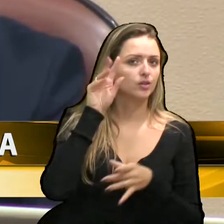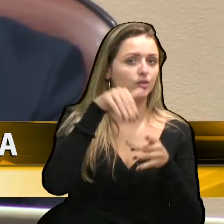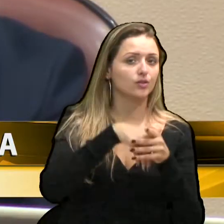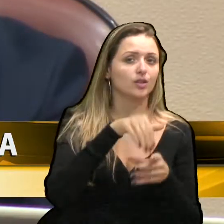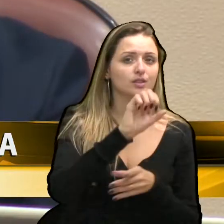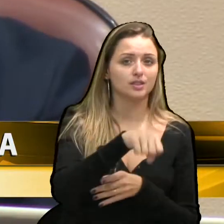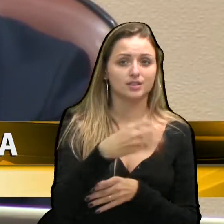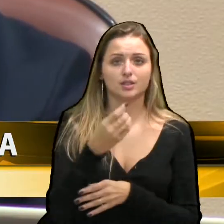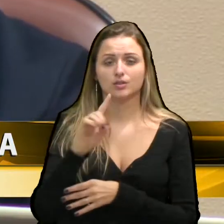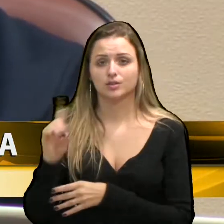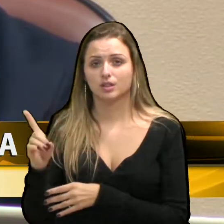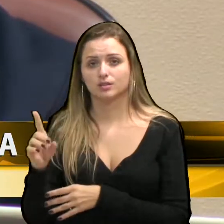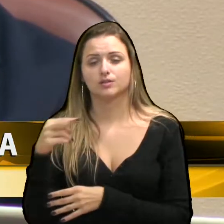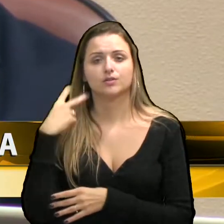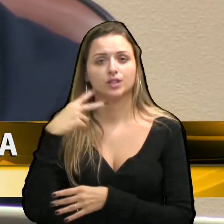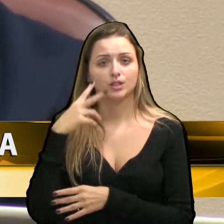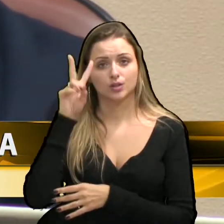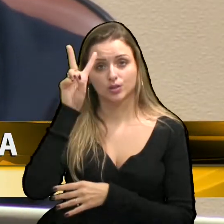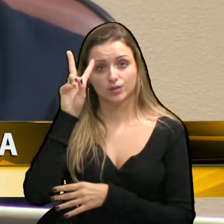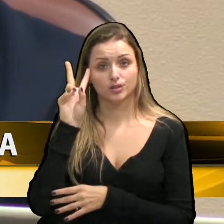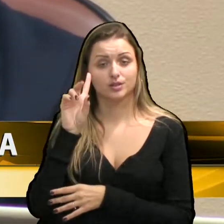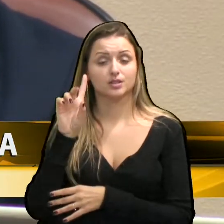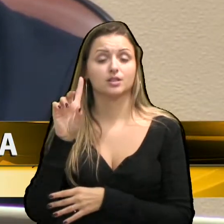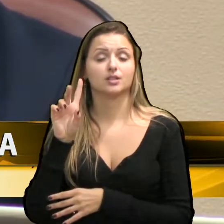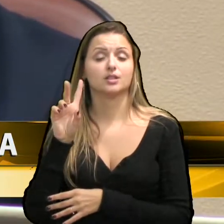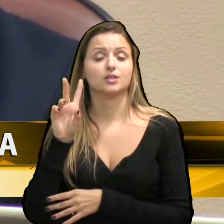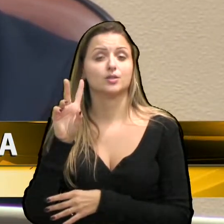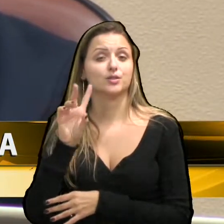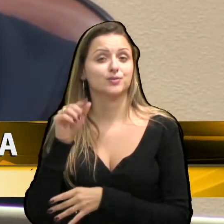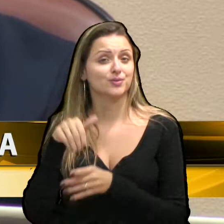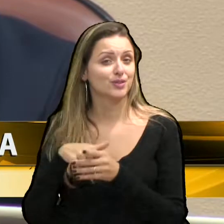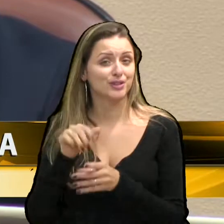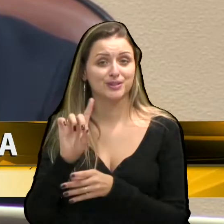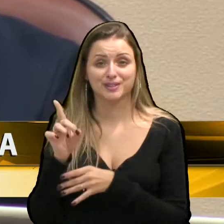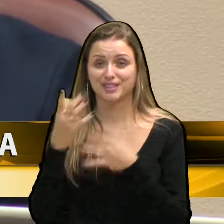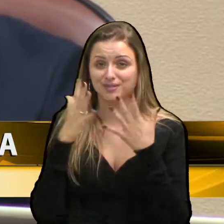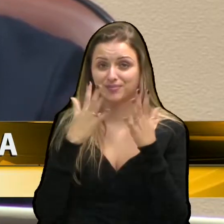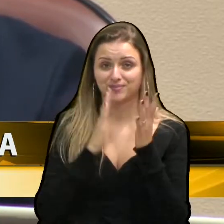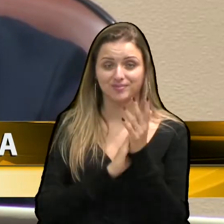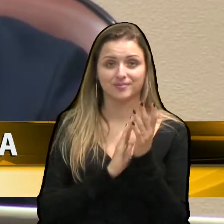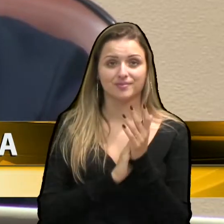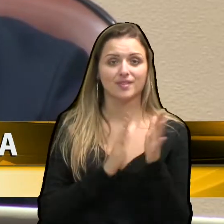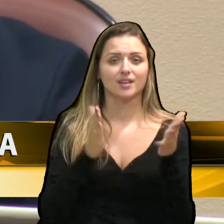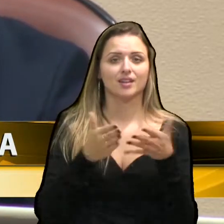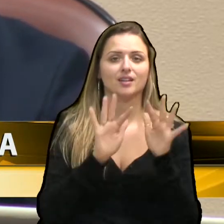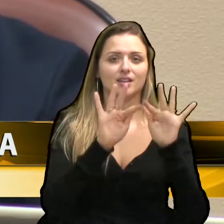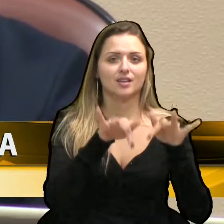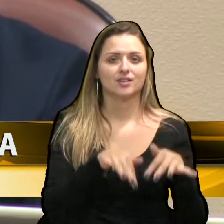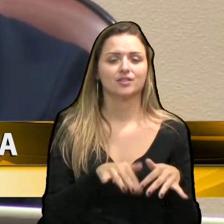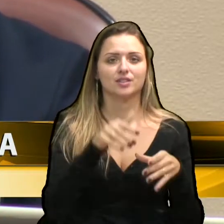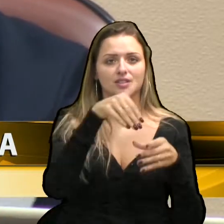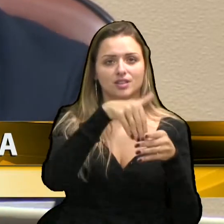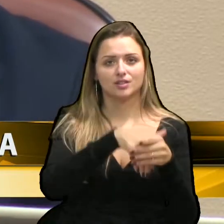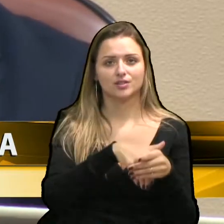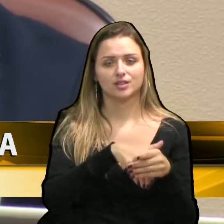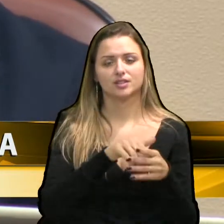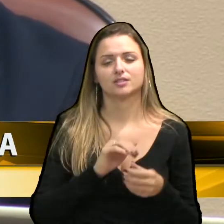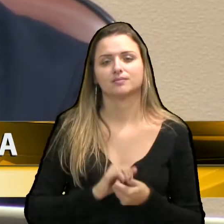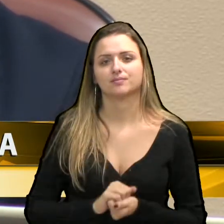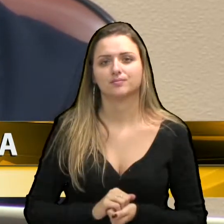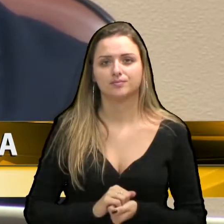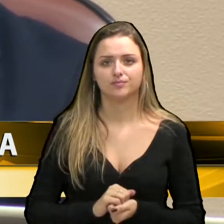senhor vota sim ou não? Não. Vereador Velocino Ex votou não. Encerrada a votação nominal.